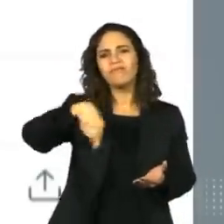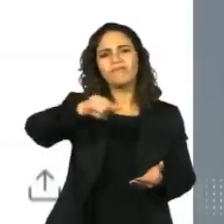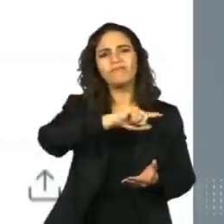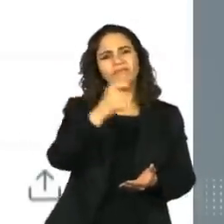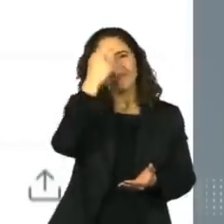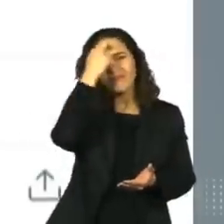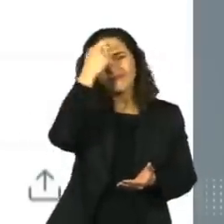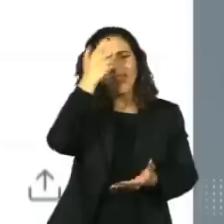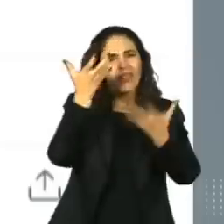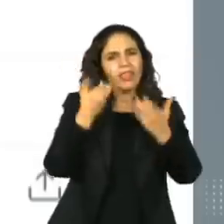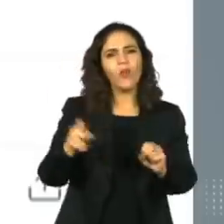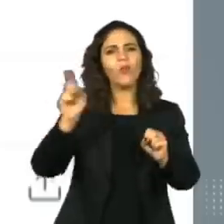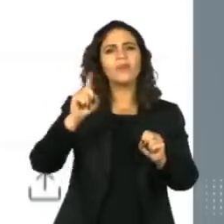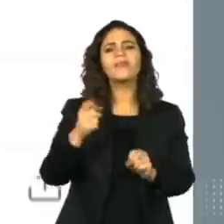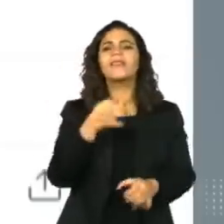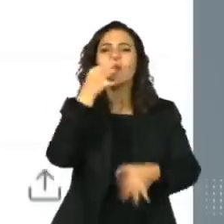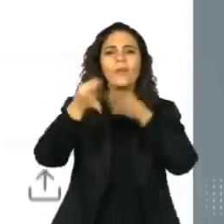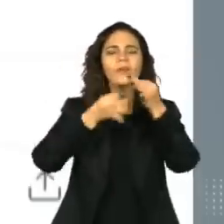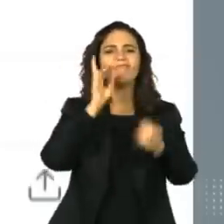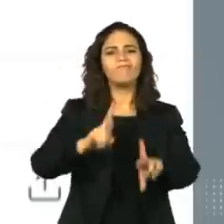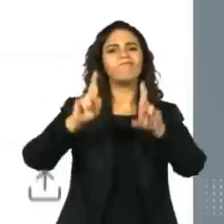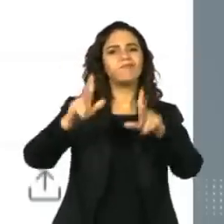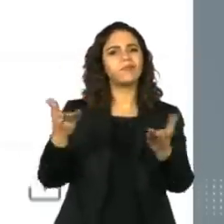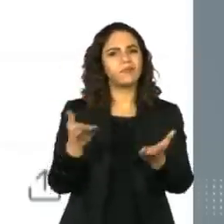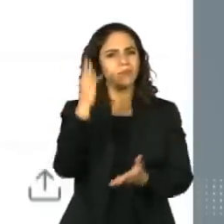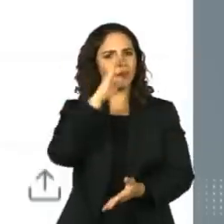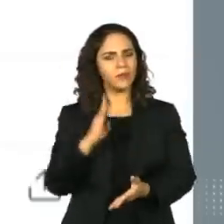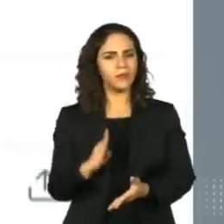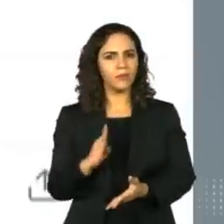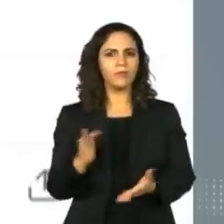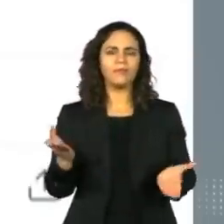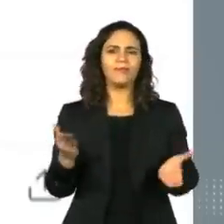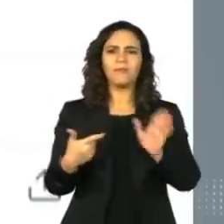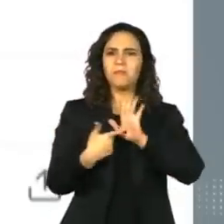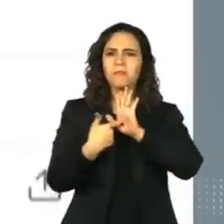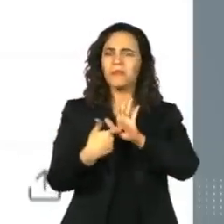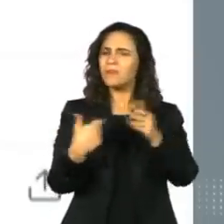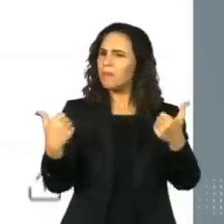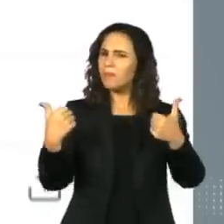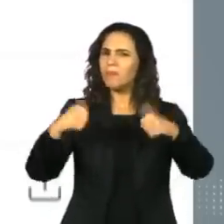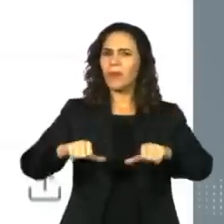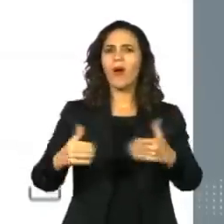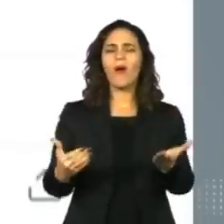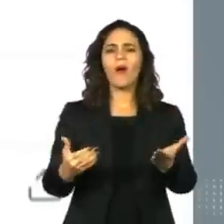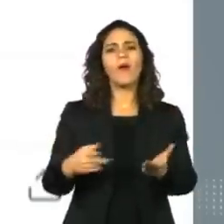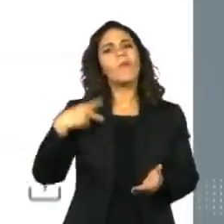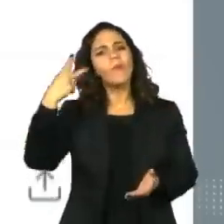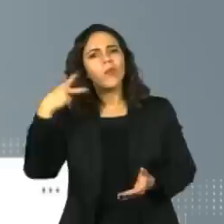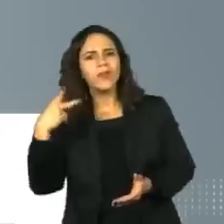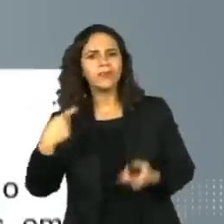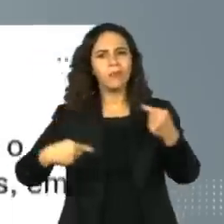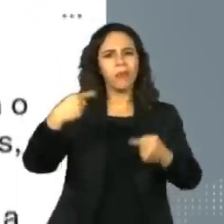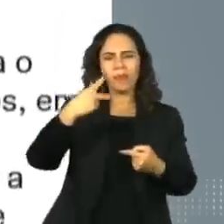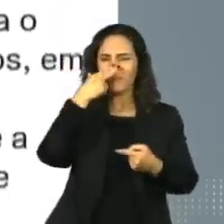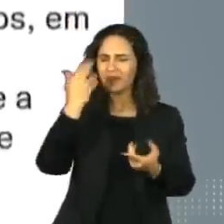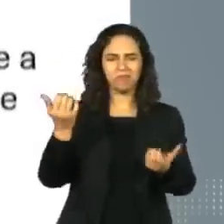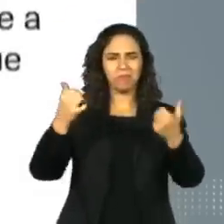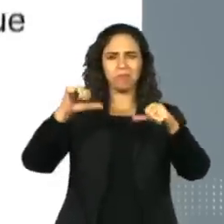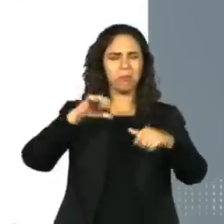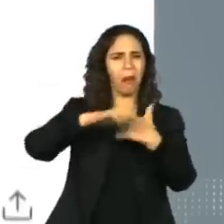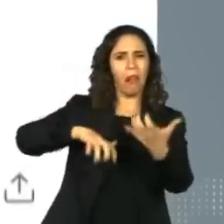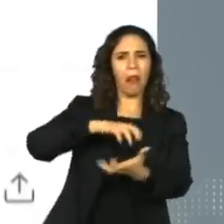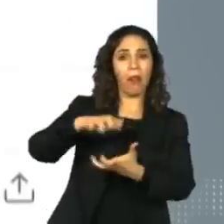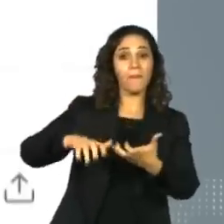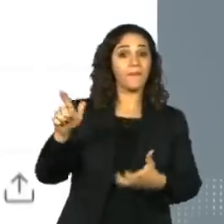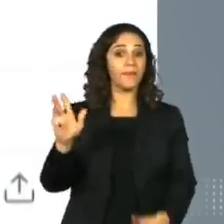intolerância política que permeia o Brasil atual e nos mostra da pior forma possível como é viver na barbárie. Lula, candidato